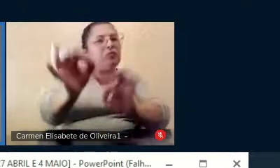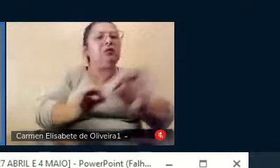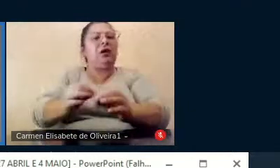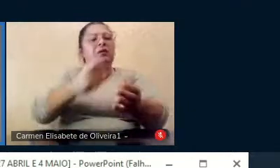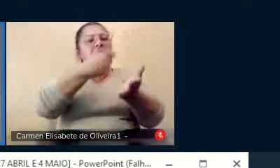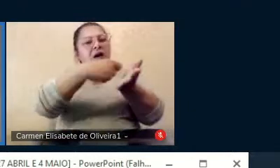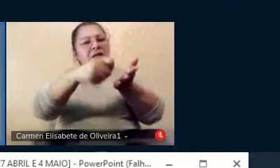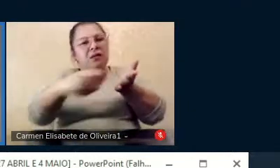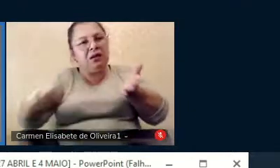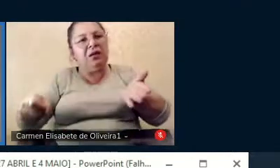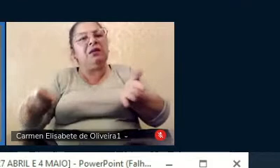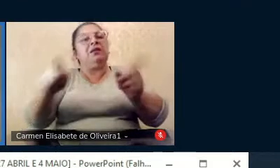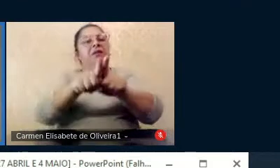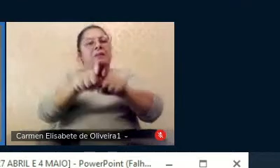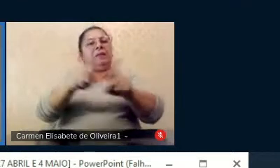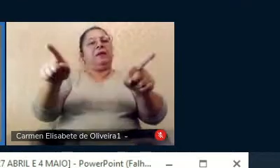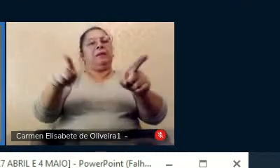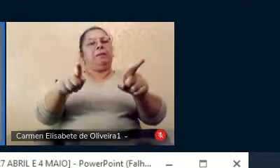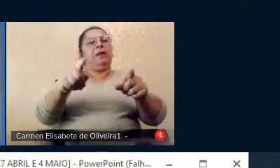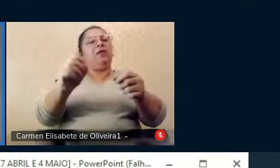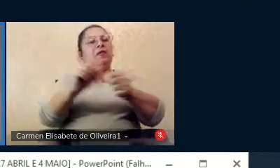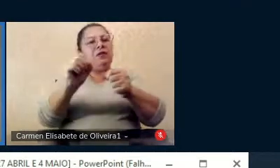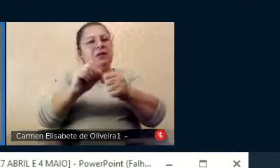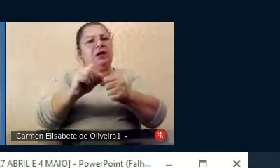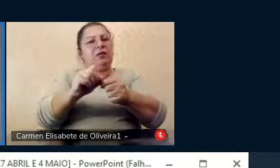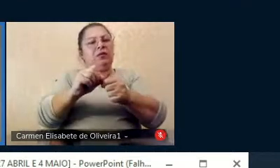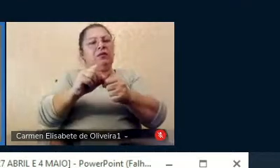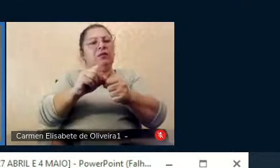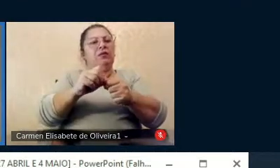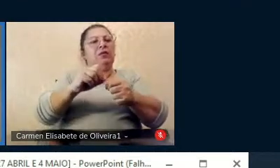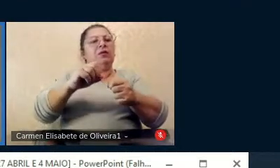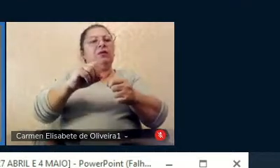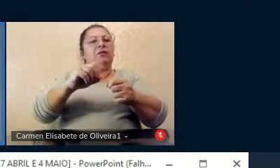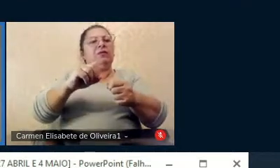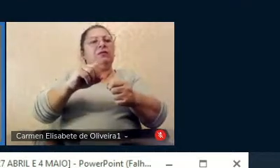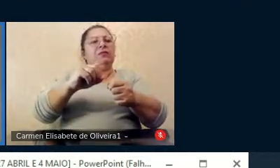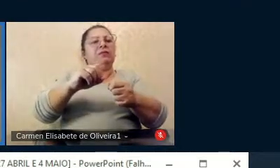escrita Signwriting que foram elaborados no Signo Poodle. Então,